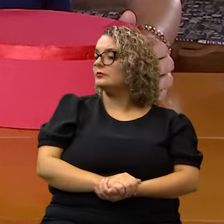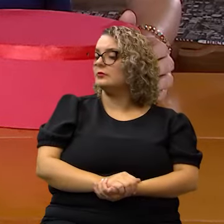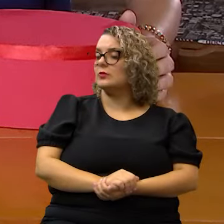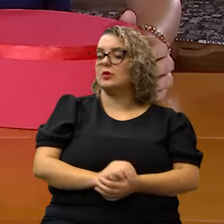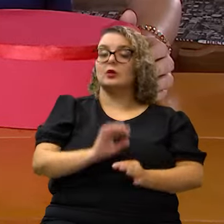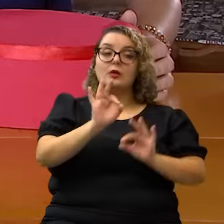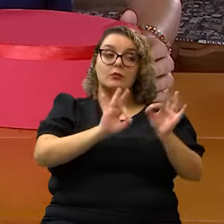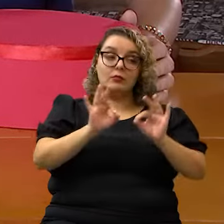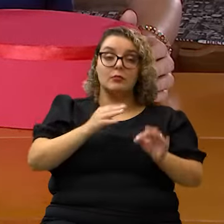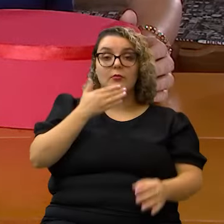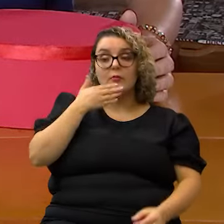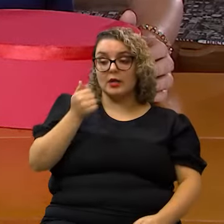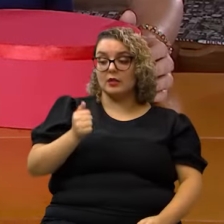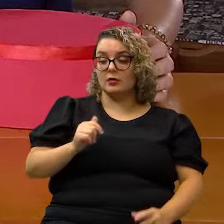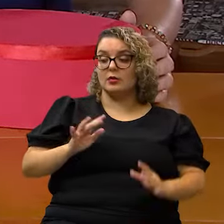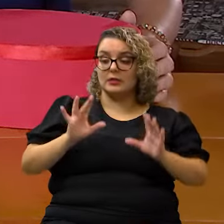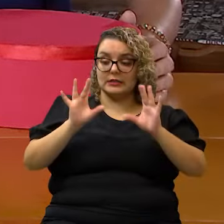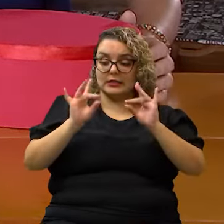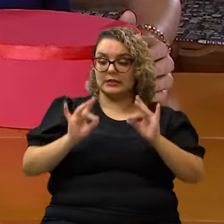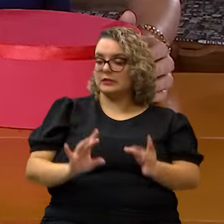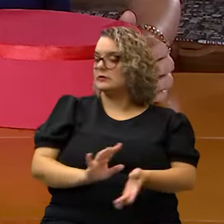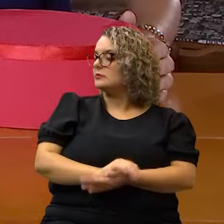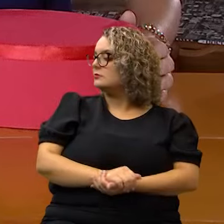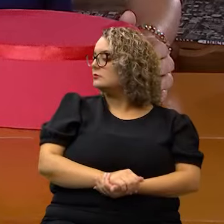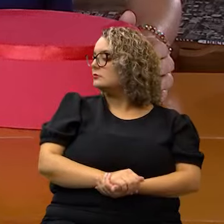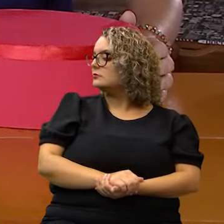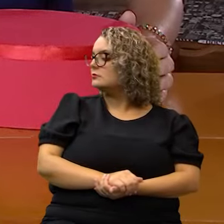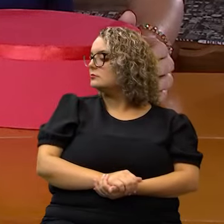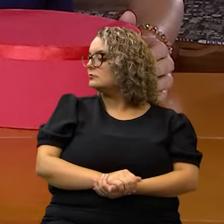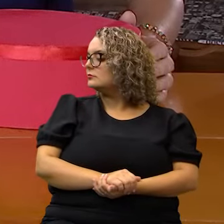vou acertar esse detalhe aqui.